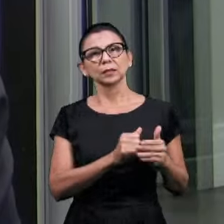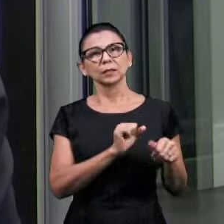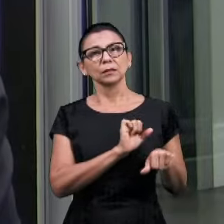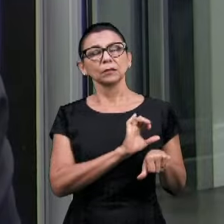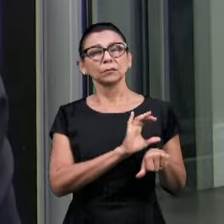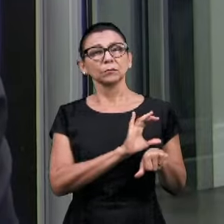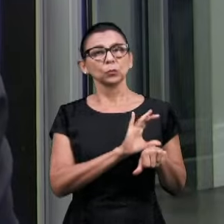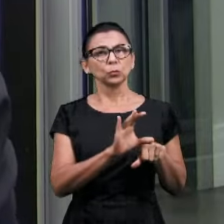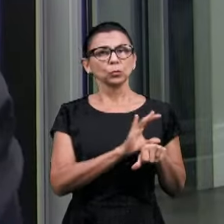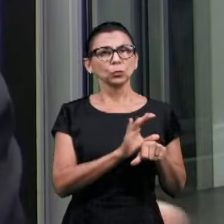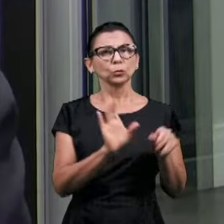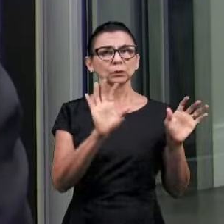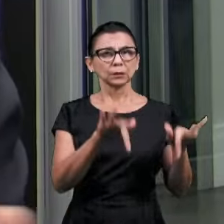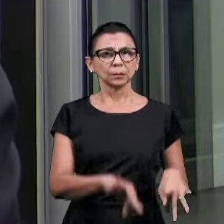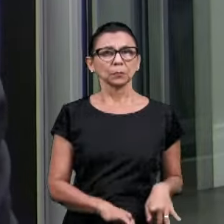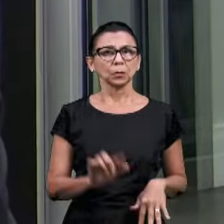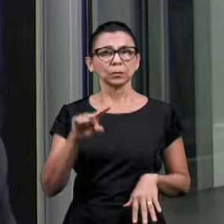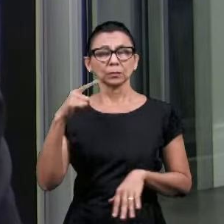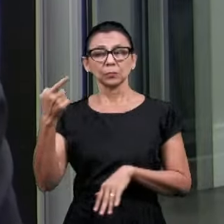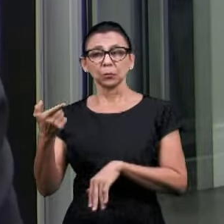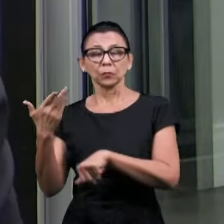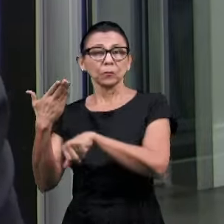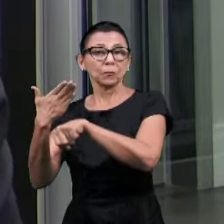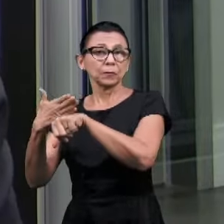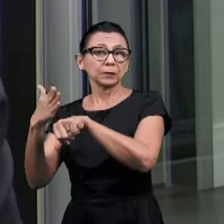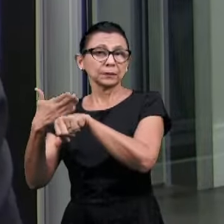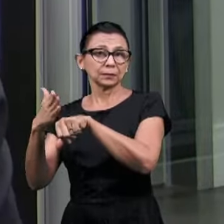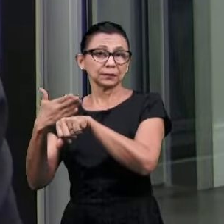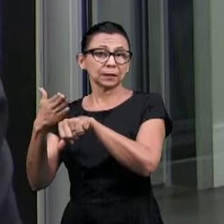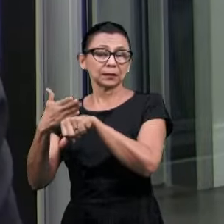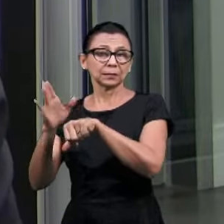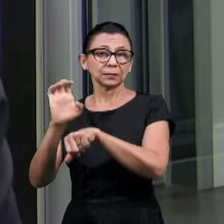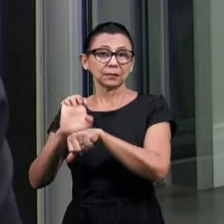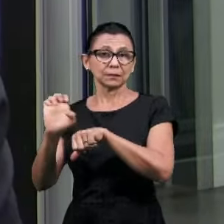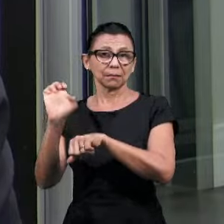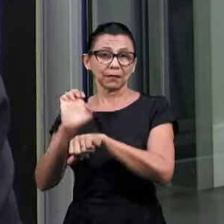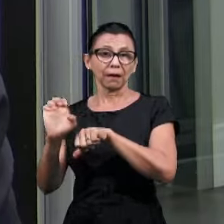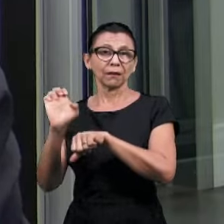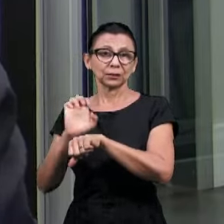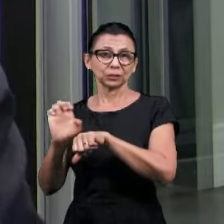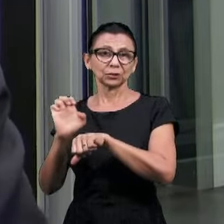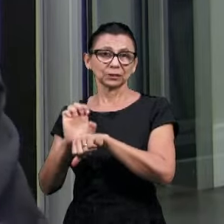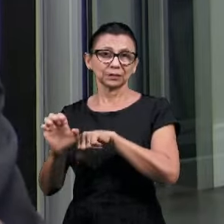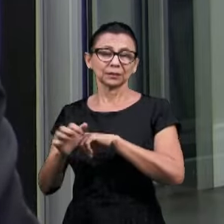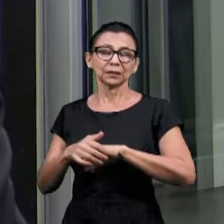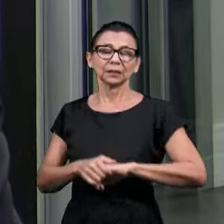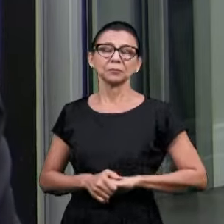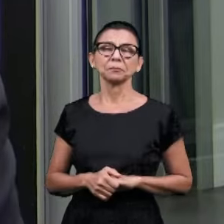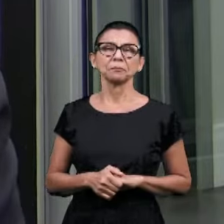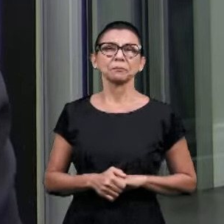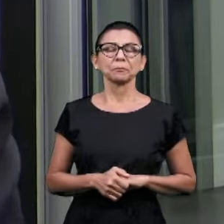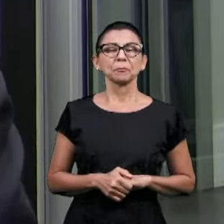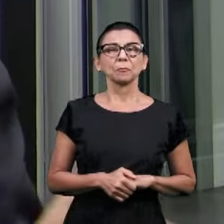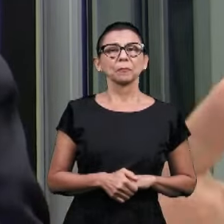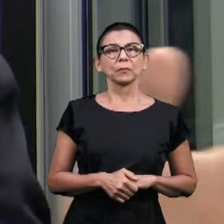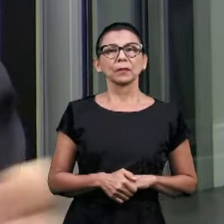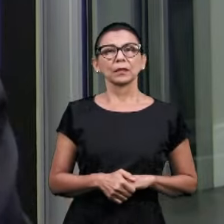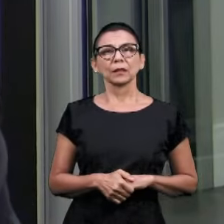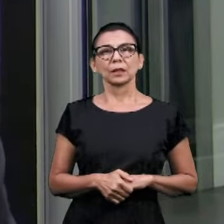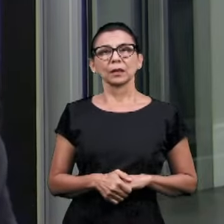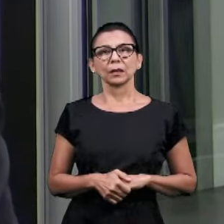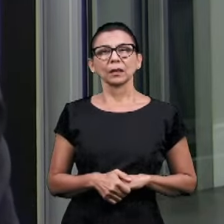estágio. Ela já era membro da igreja. Quando a minha sogra foi para a igreja, ela